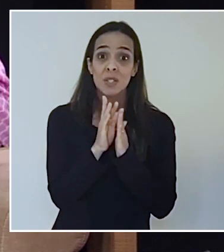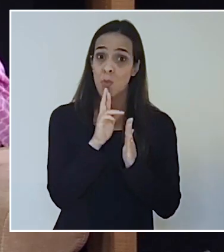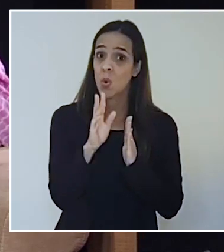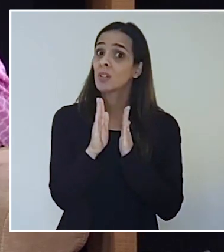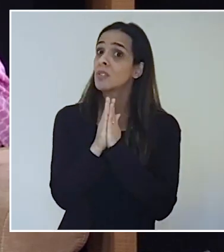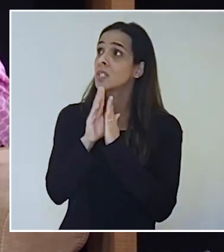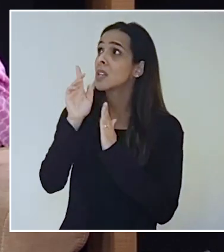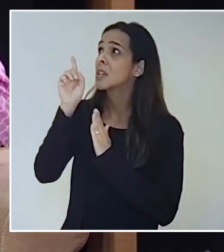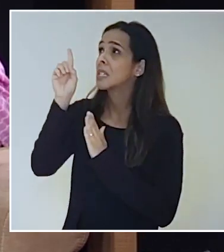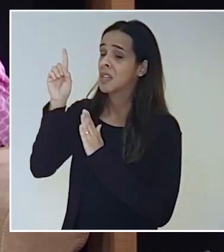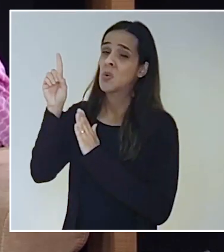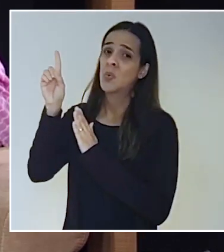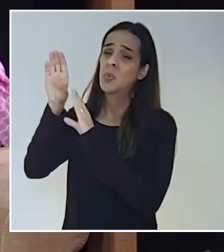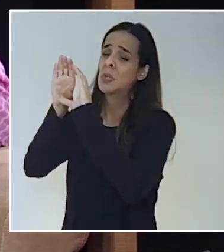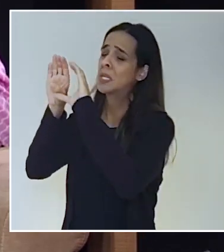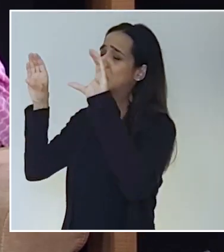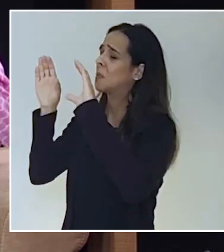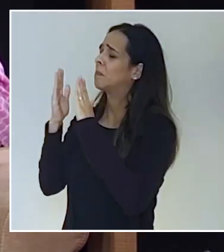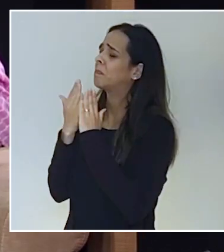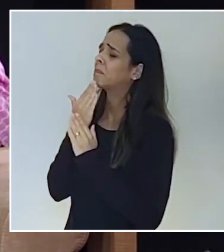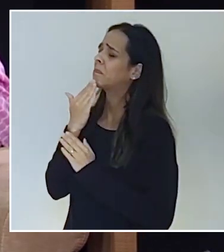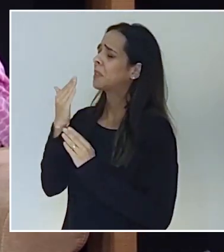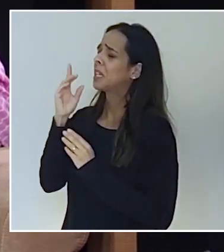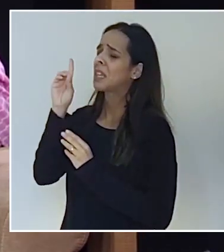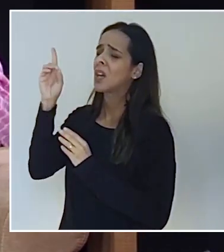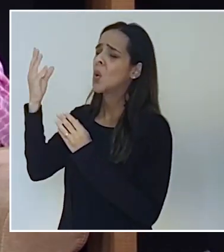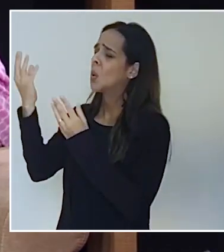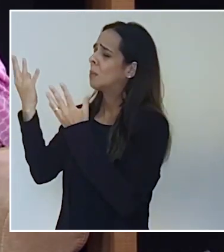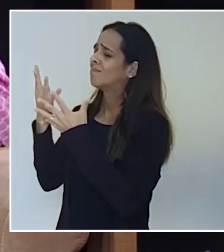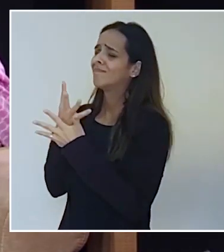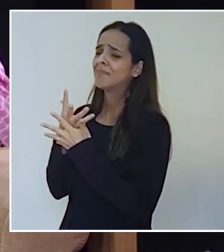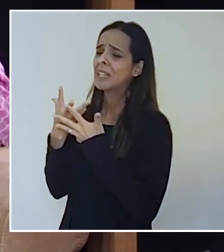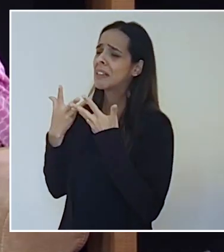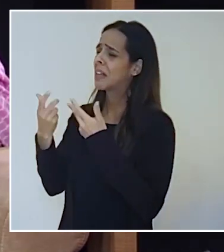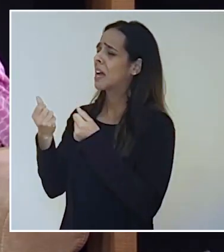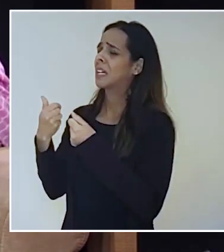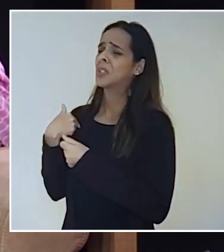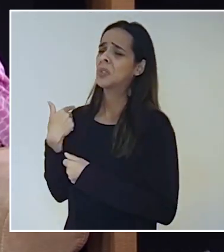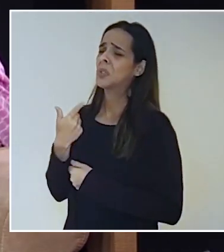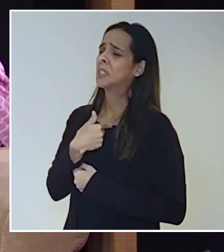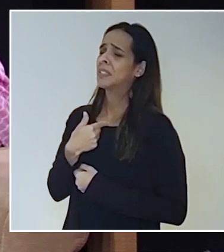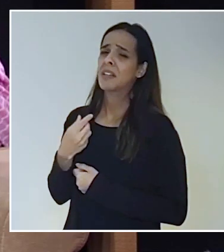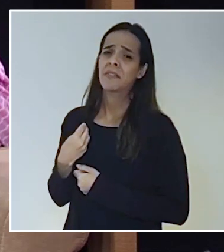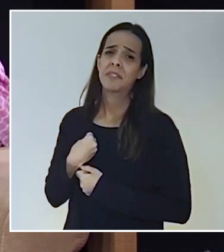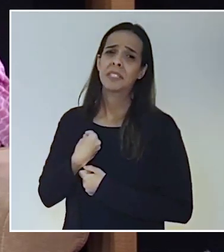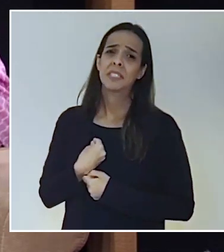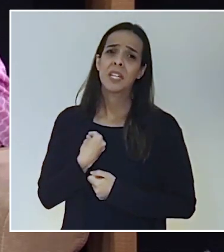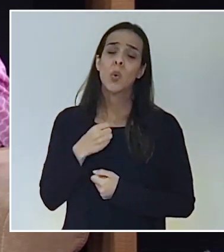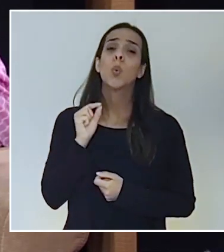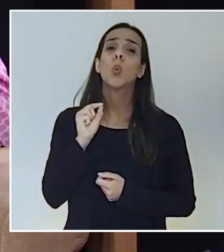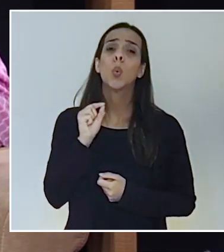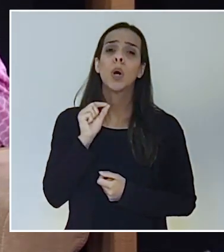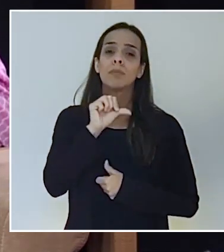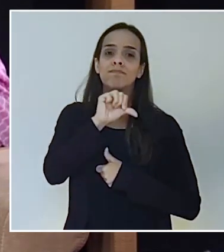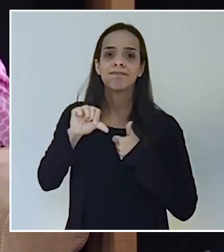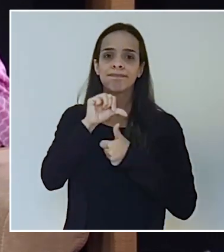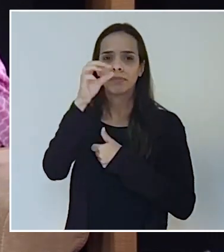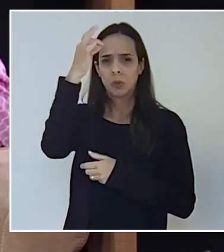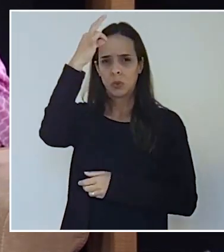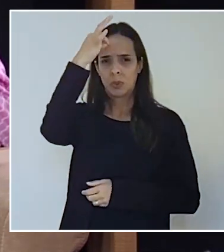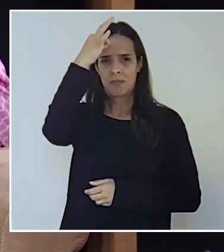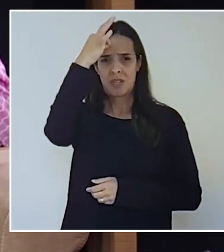um milagre na nossa vida, o milagre da restauração espiritual. Mas em quinto